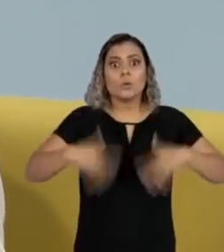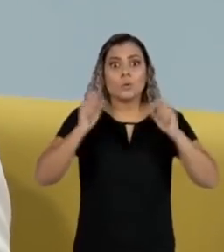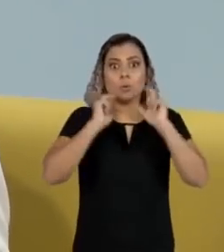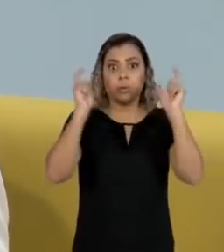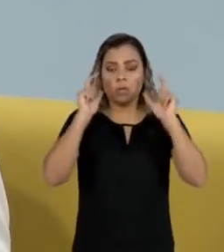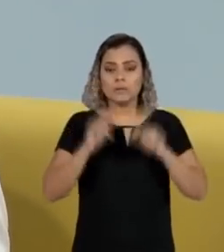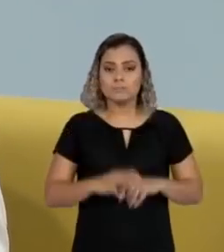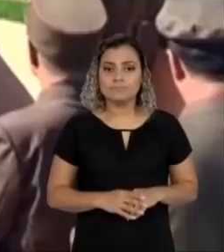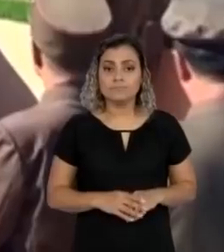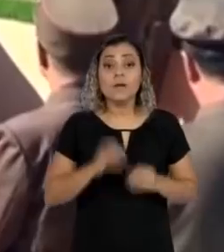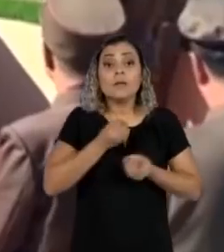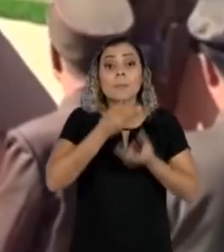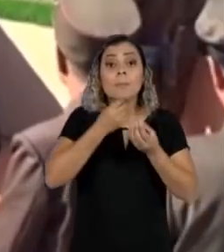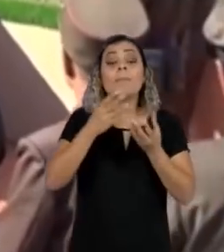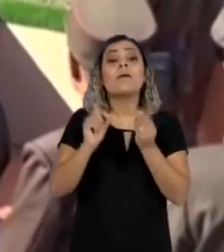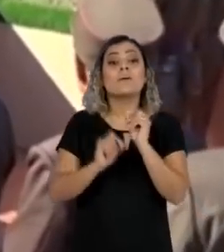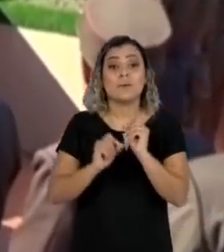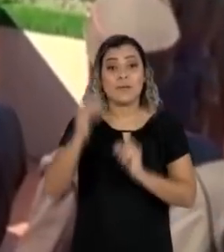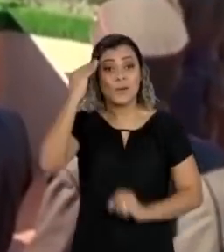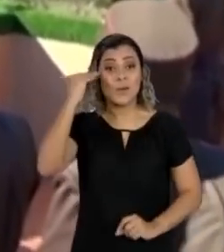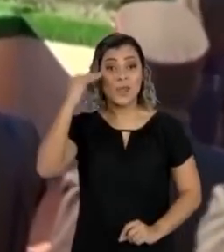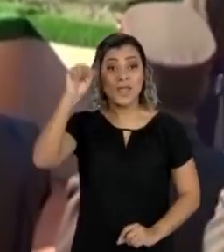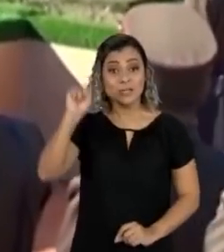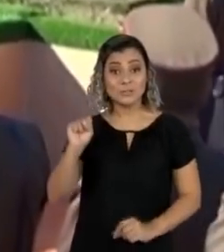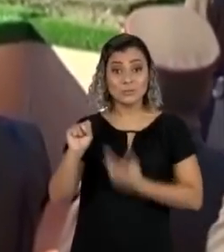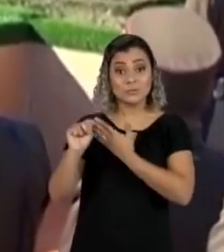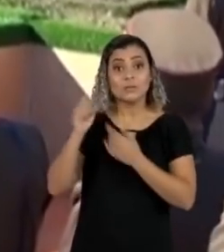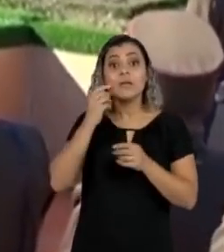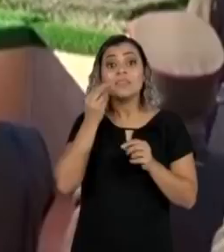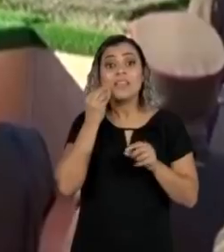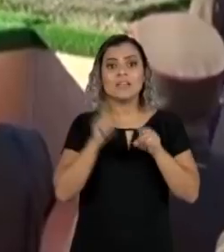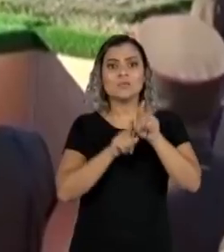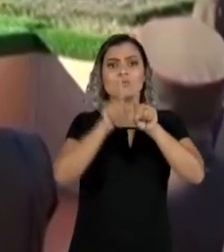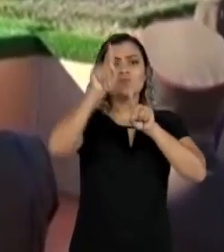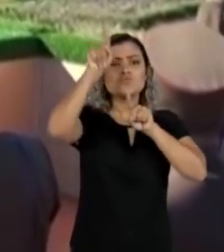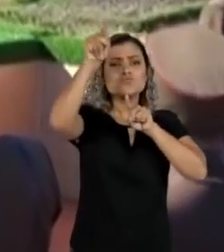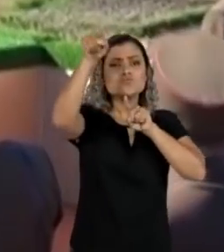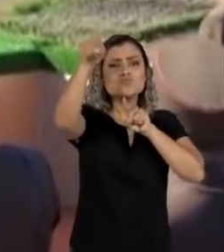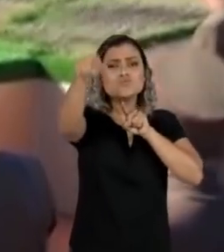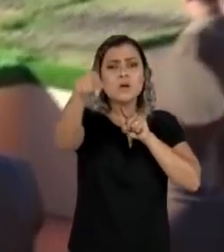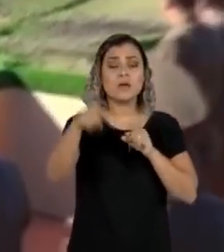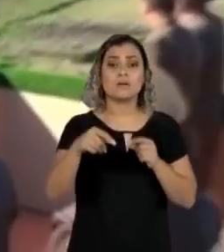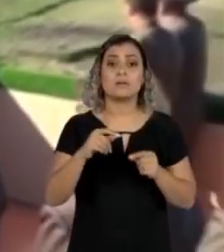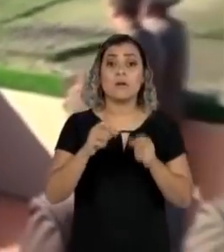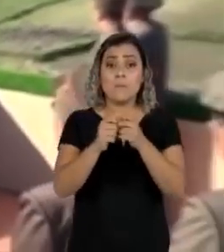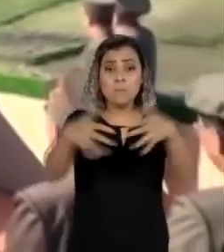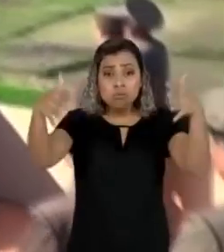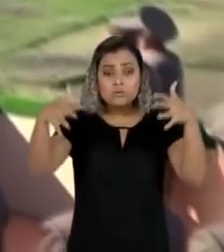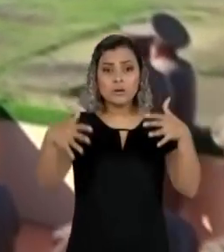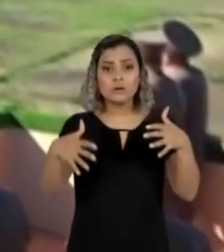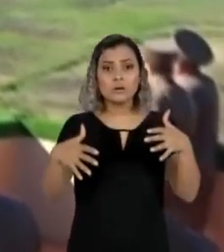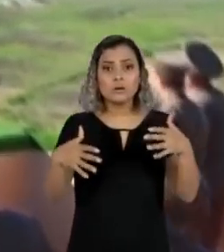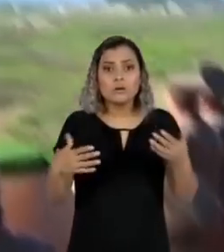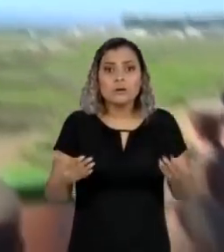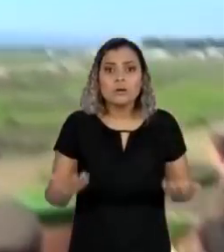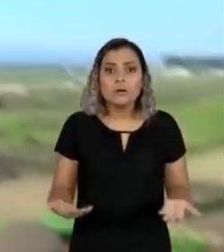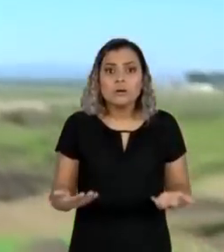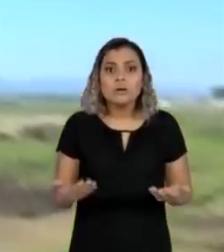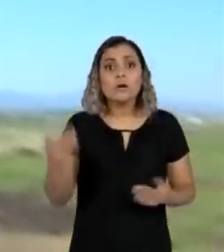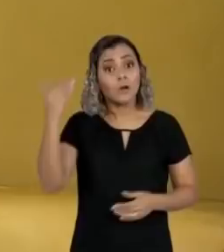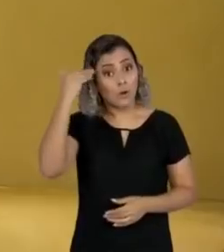notícias internacionais, Coreia do Sul faz um novo teste de míssil que é criticado pelo Japão e Coreia do